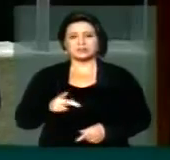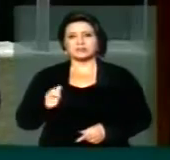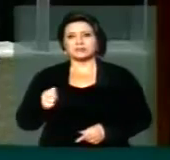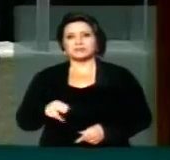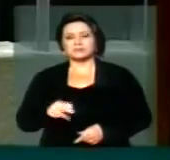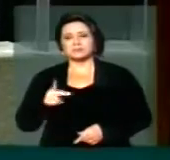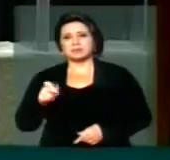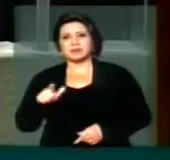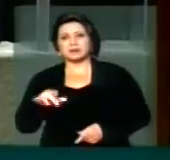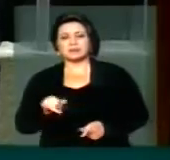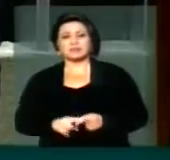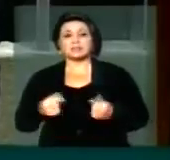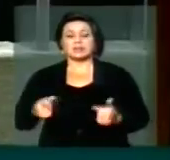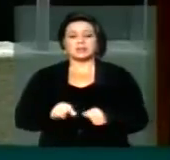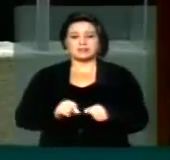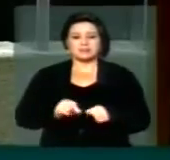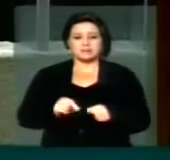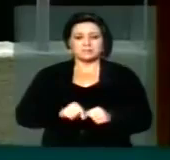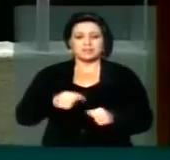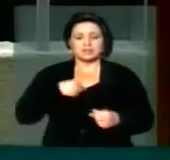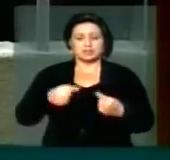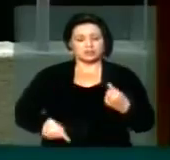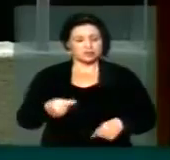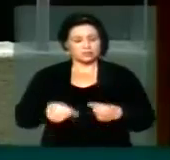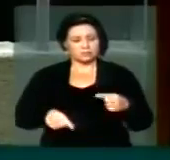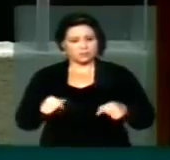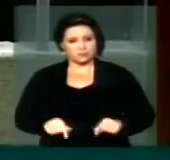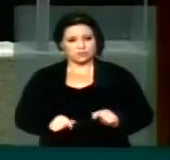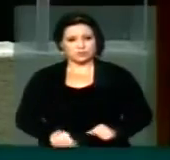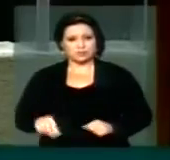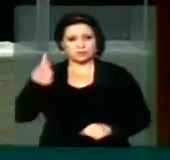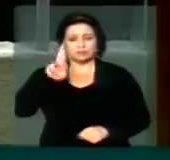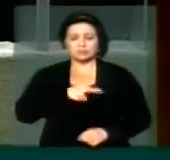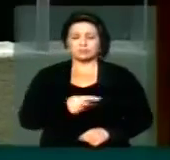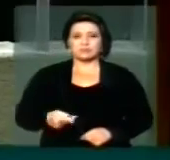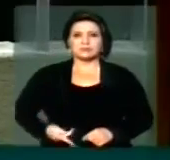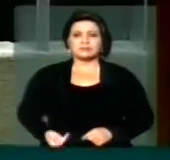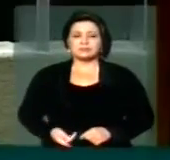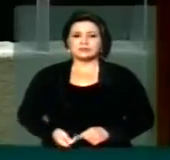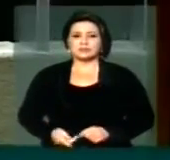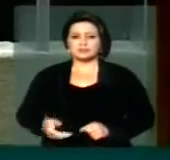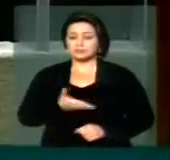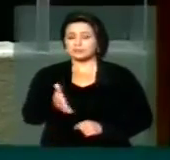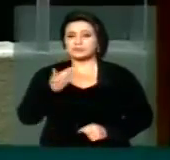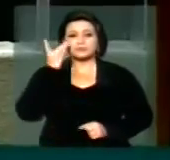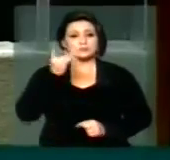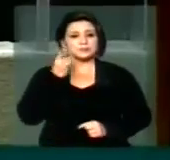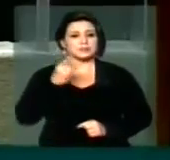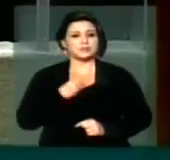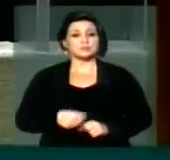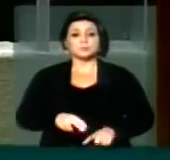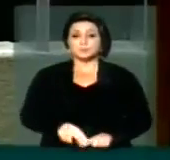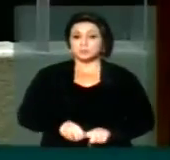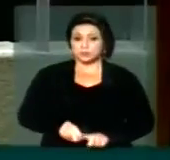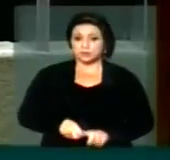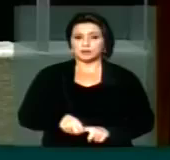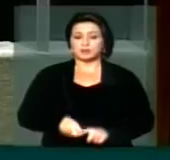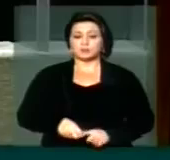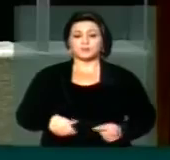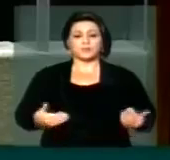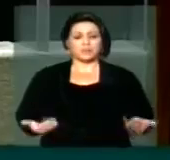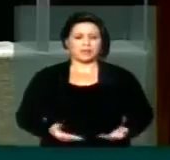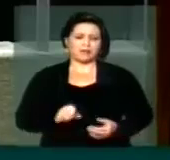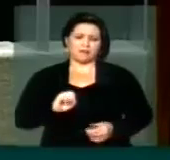Palocci. É isso que nós temos que discutir aqui, senhor presidente, senhores deputados. Por isso,